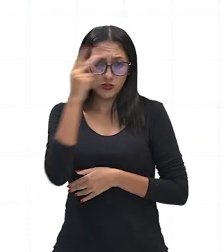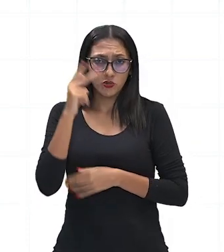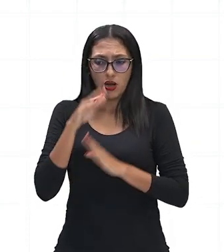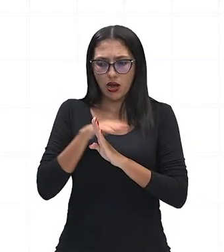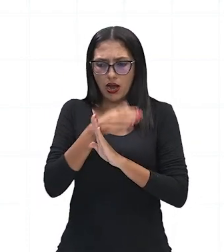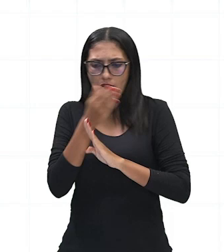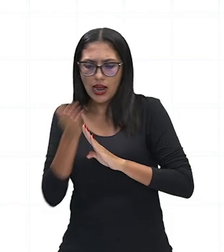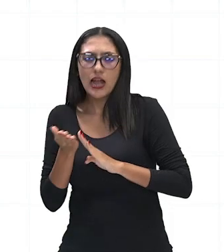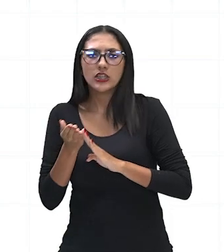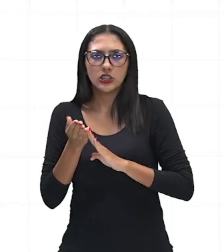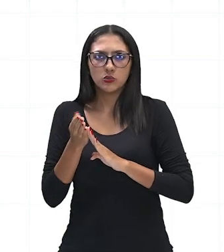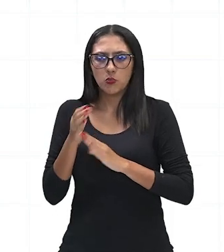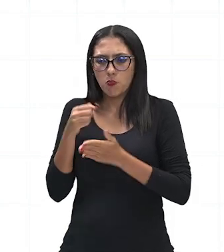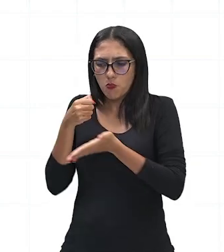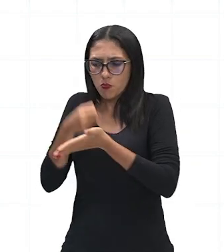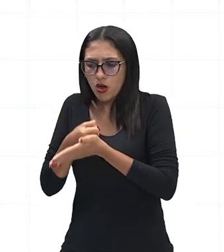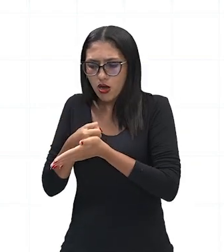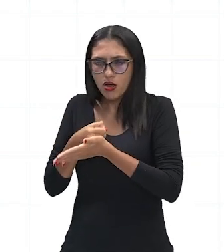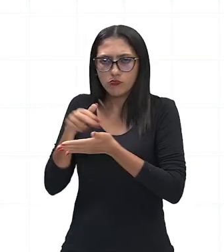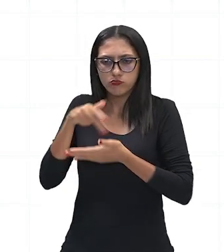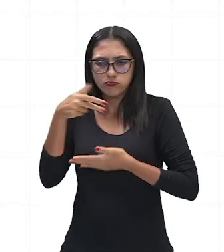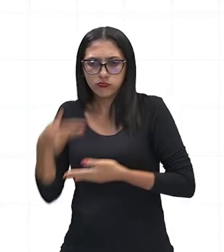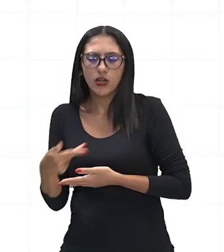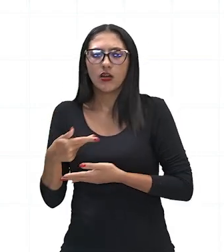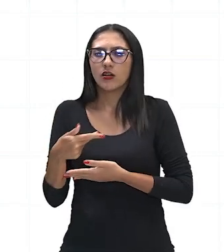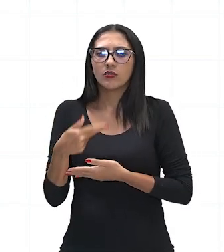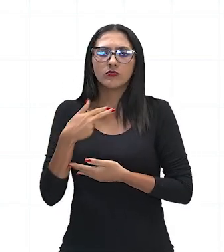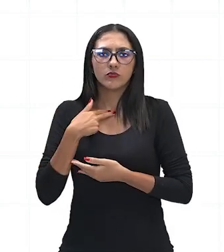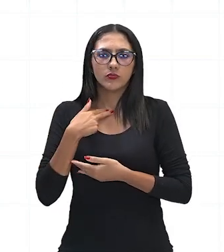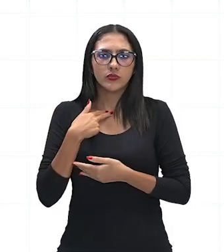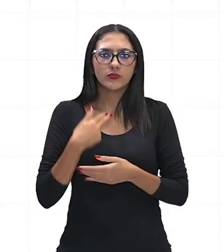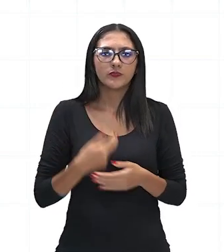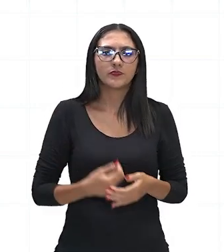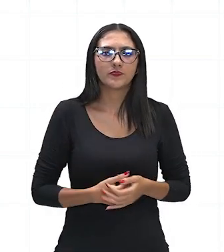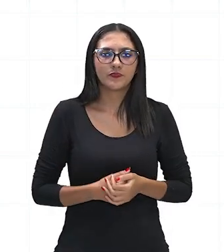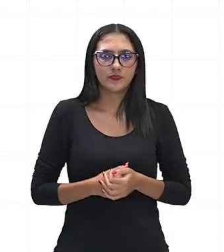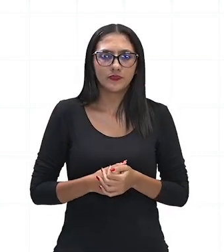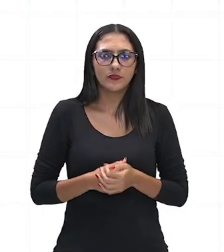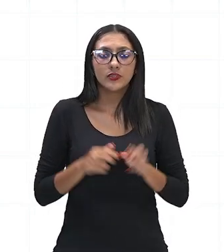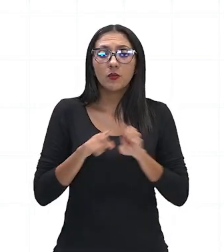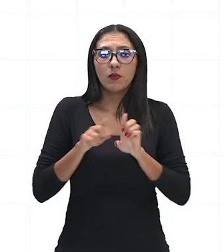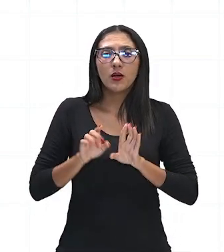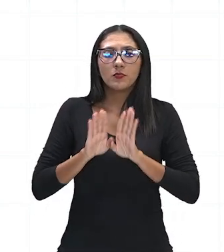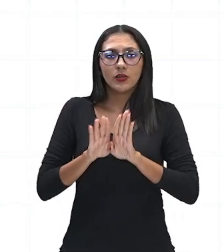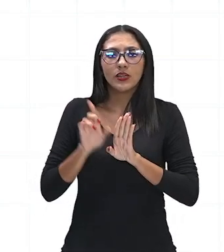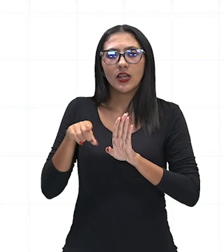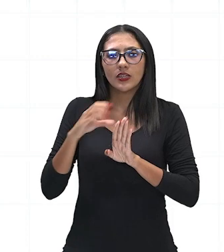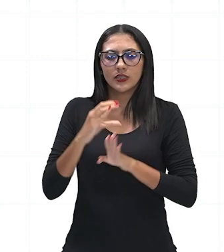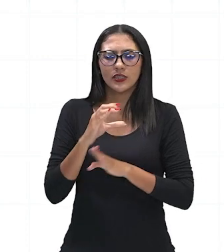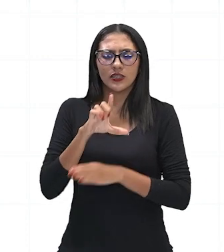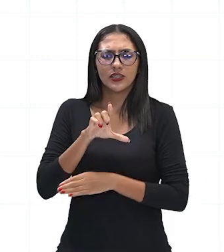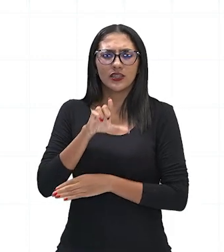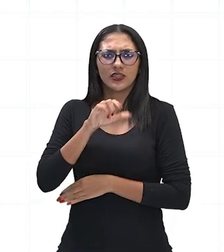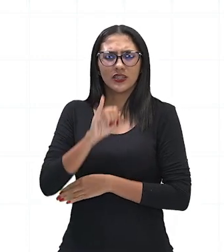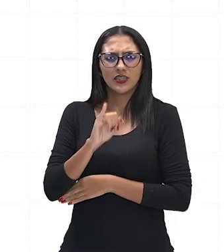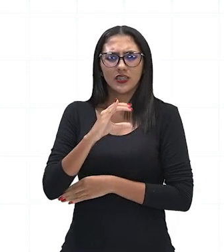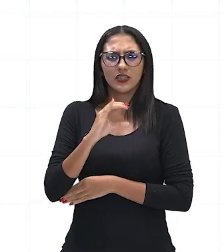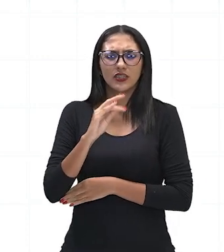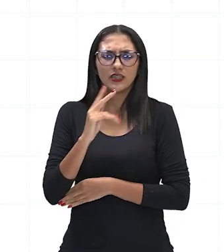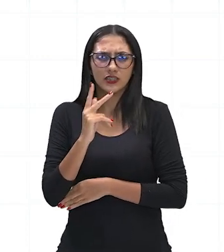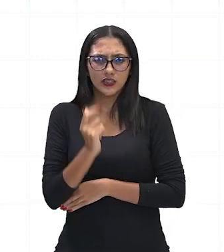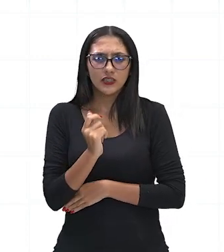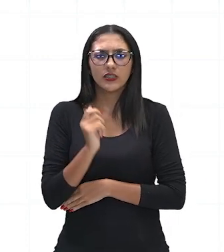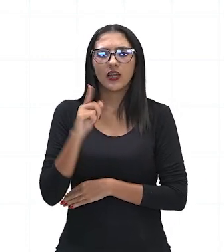o clink, ou seja, agarrar o adversário para aplicar golpes, porém o clink não pode ser mantido por mais de 5 segundos. Os golpes